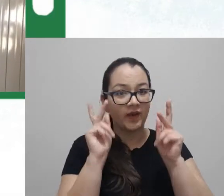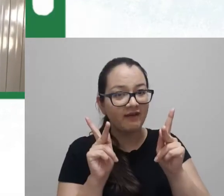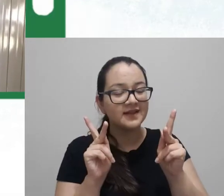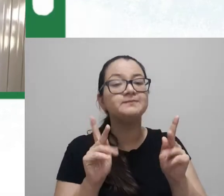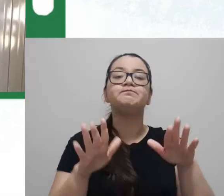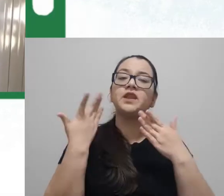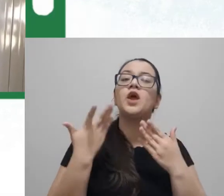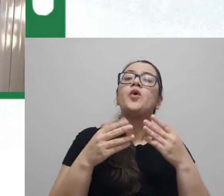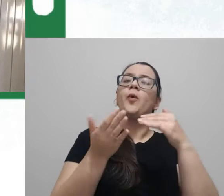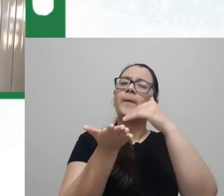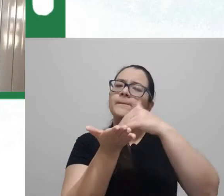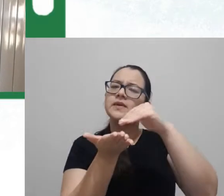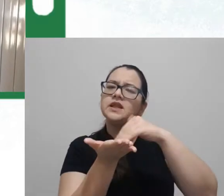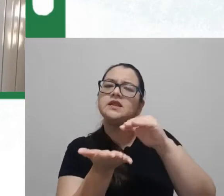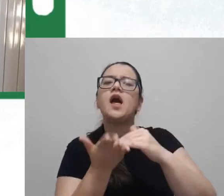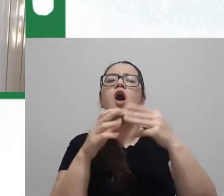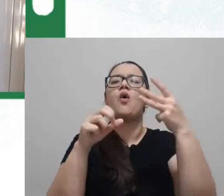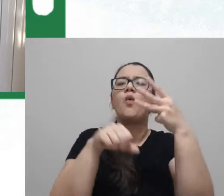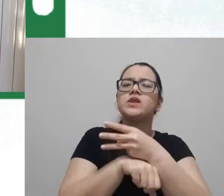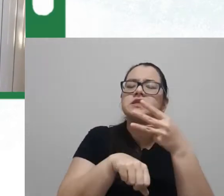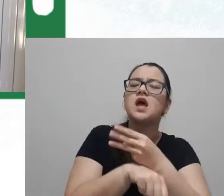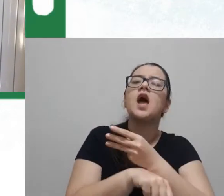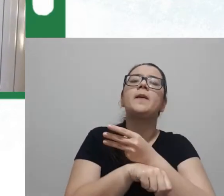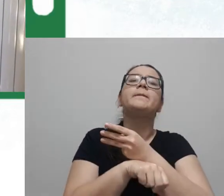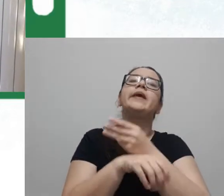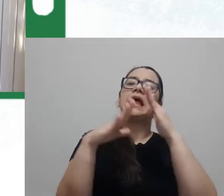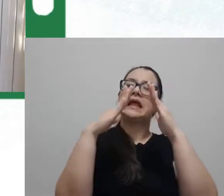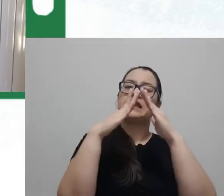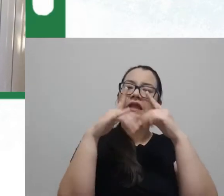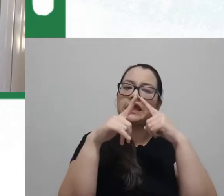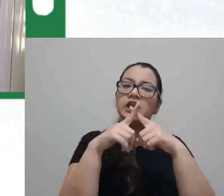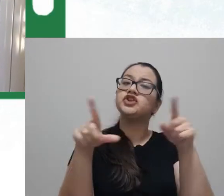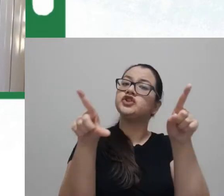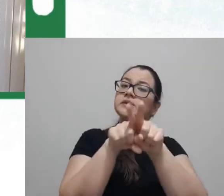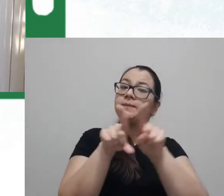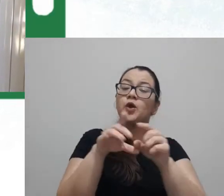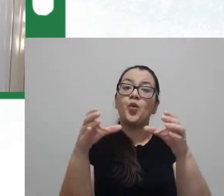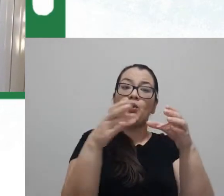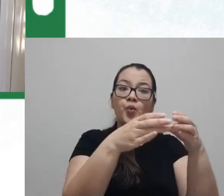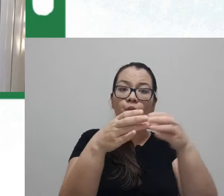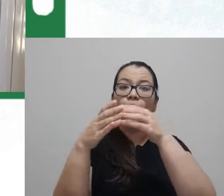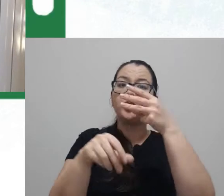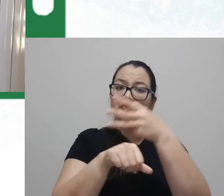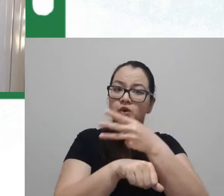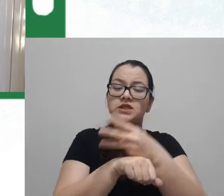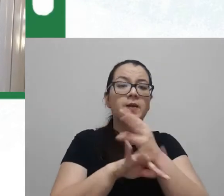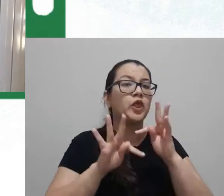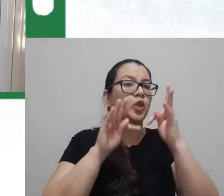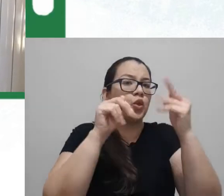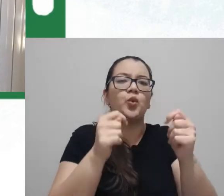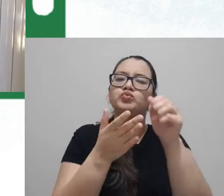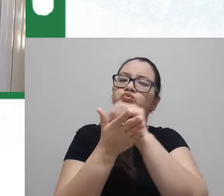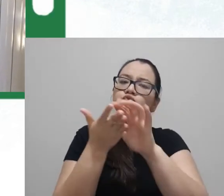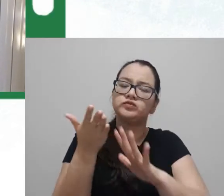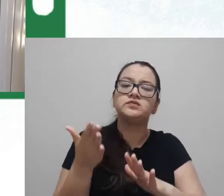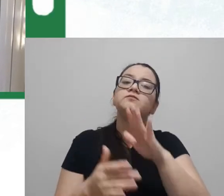Vai ser encaminhado por meio da lista de transmissão da igreja e também nos grupos todas as atividades que as